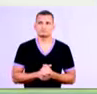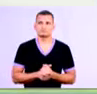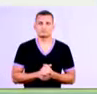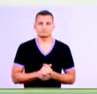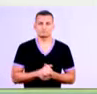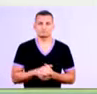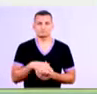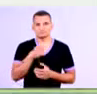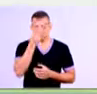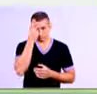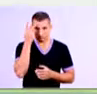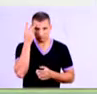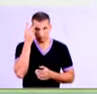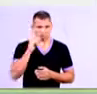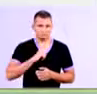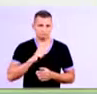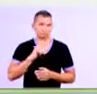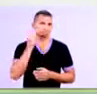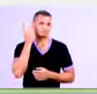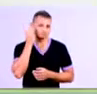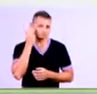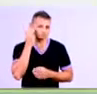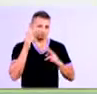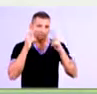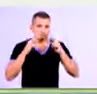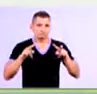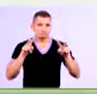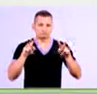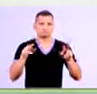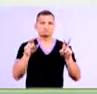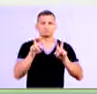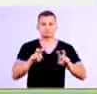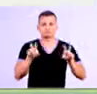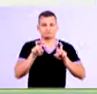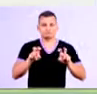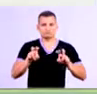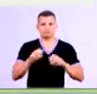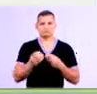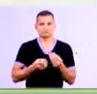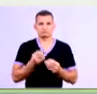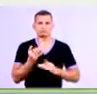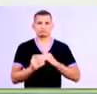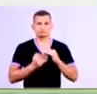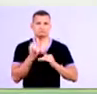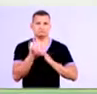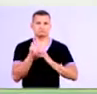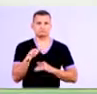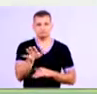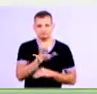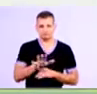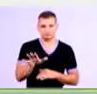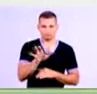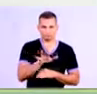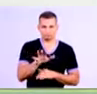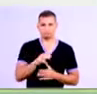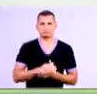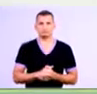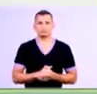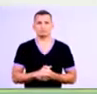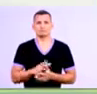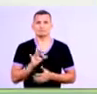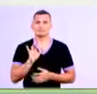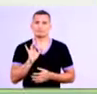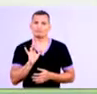têm uma visão tradicional da computação, o desenvolvimento dessas interfaces, elas são baseadas apenas